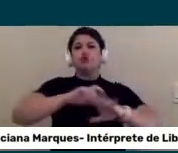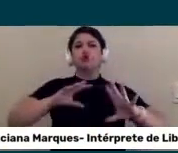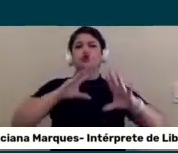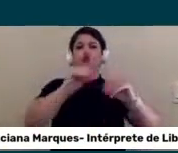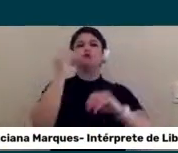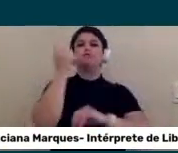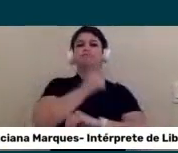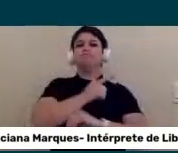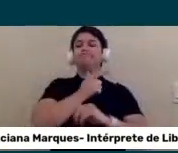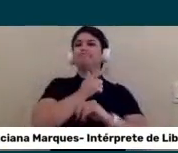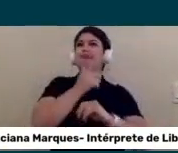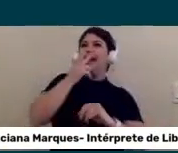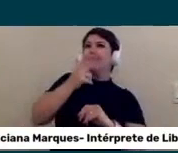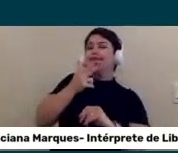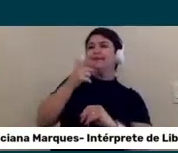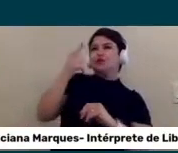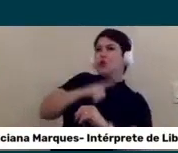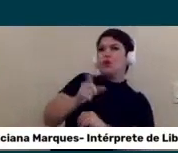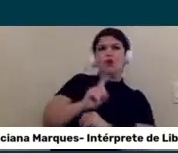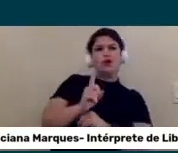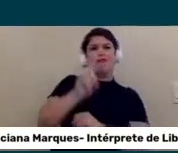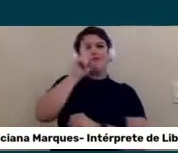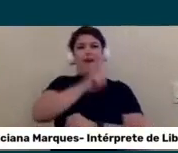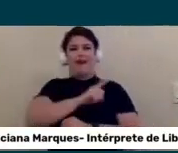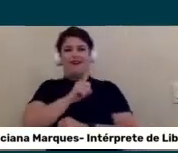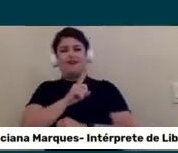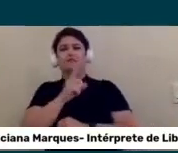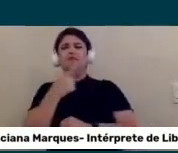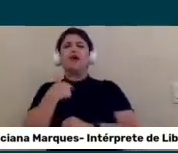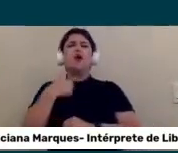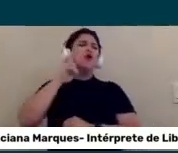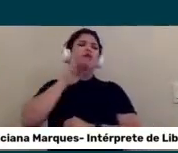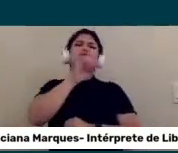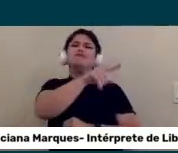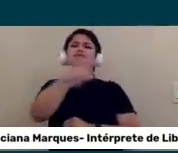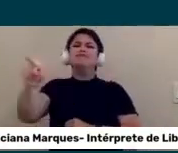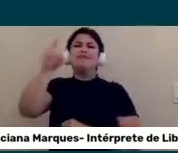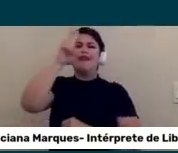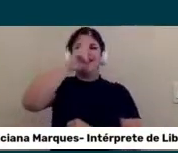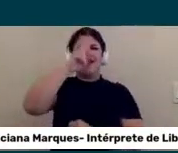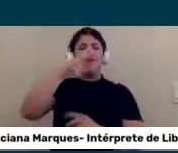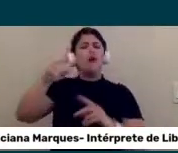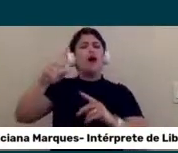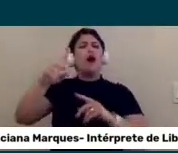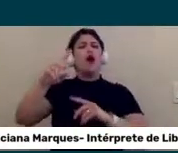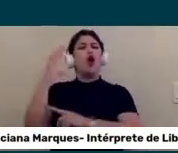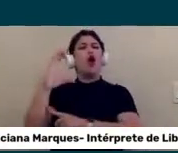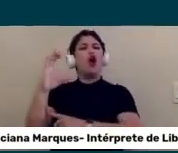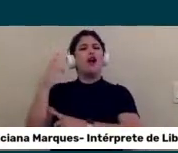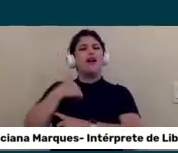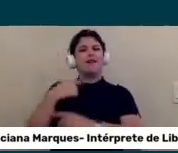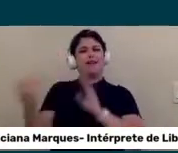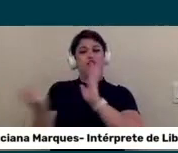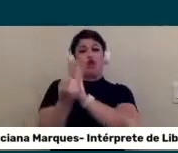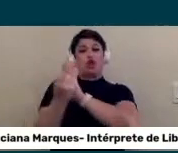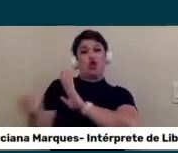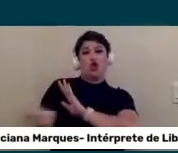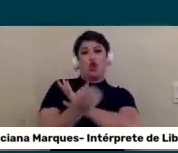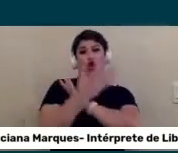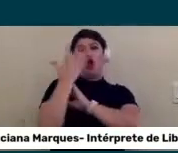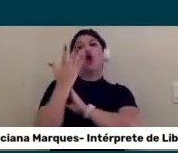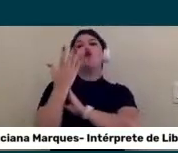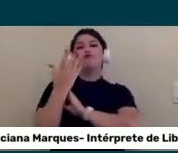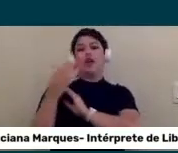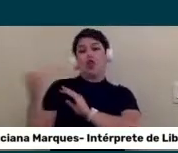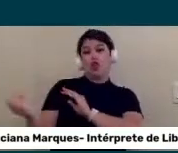isso acontece? Esse é um exemplo, não sei se vocês lembram, de uma Coca-Cola que foi lançada, né? Que temos aqui uma nova fórmula, uma New Coke, né?